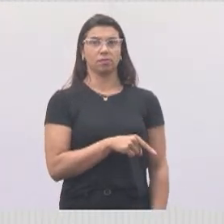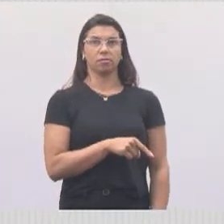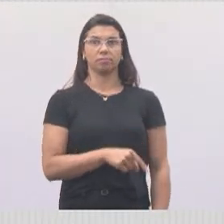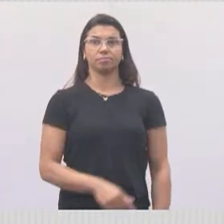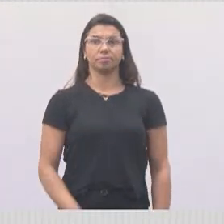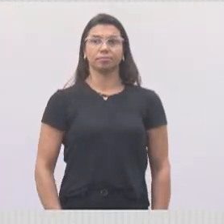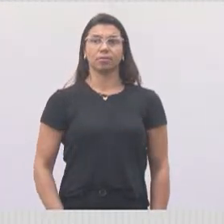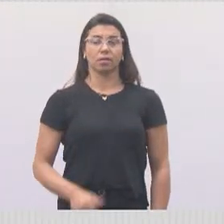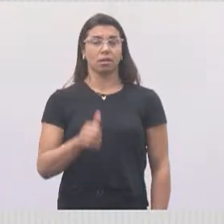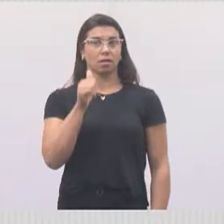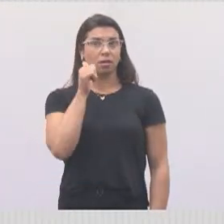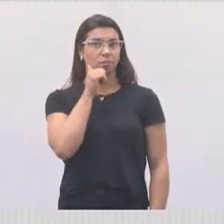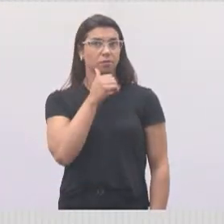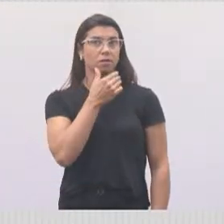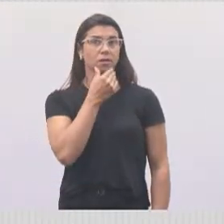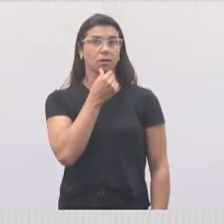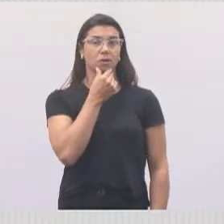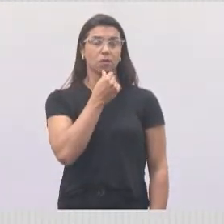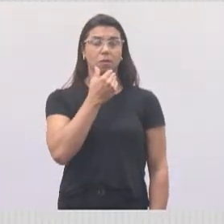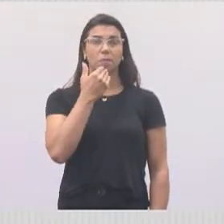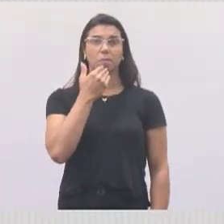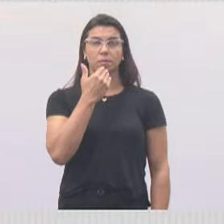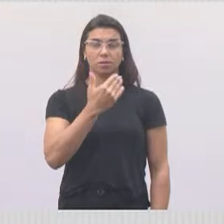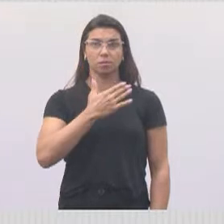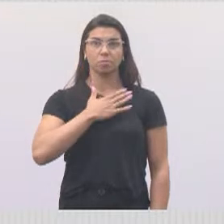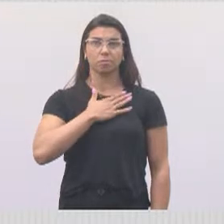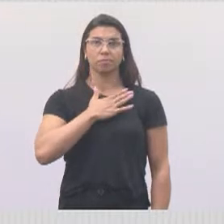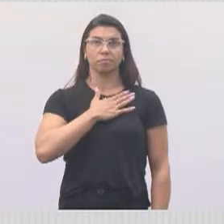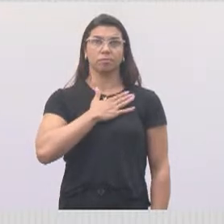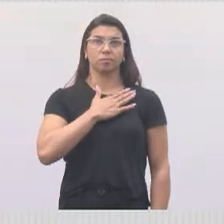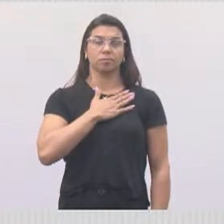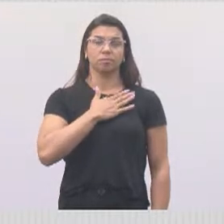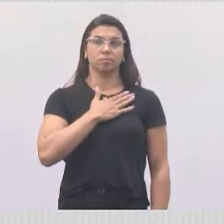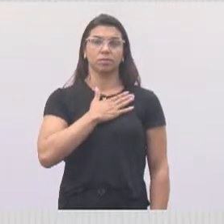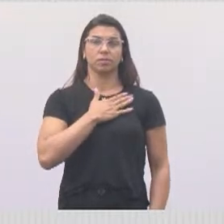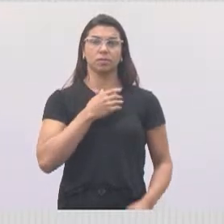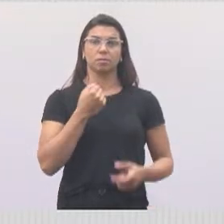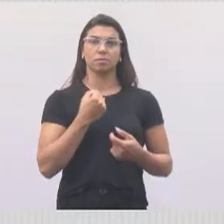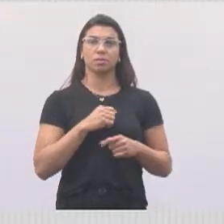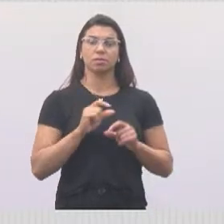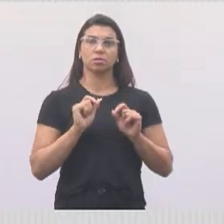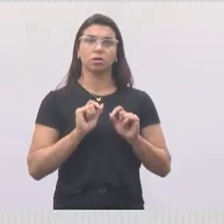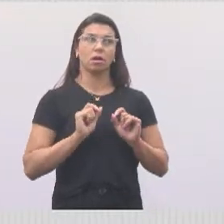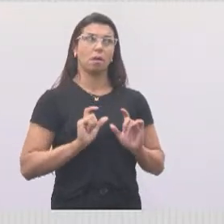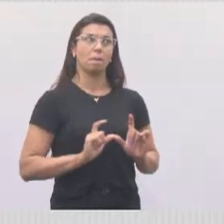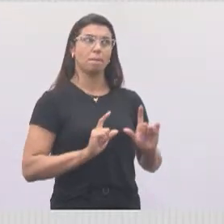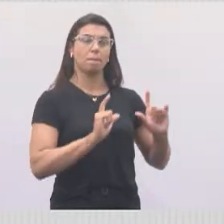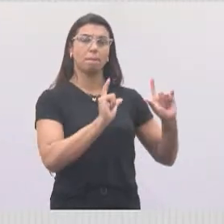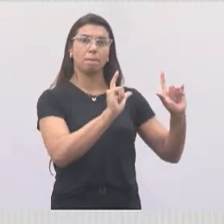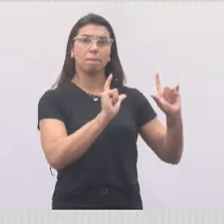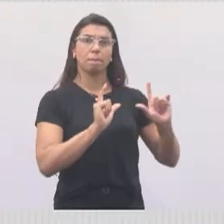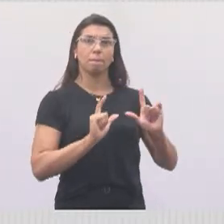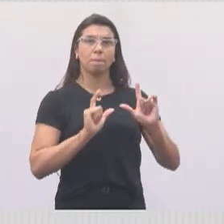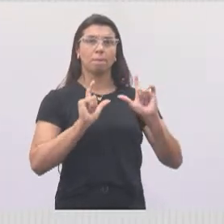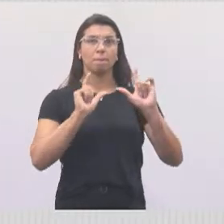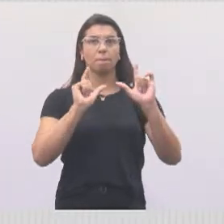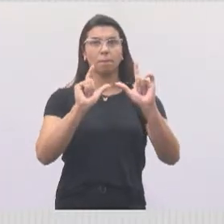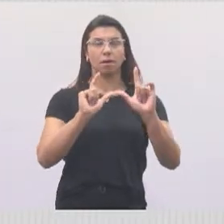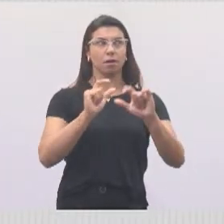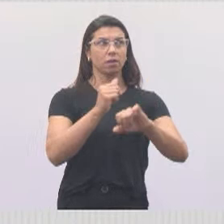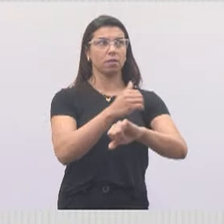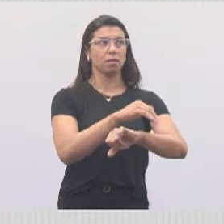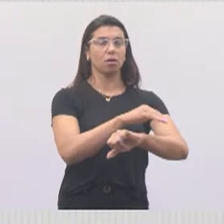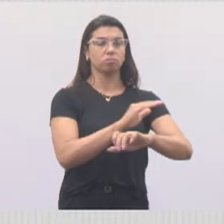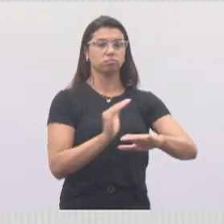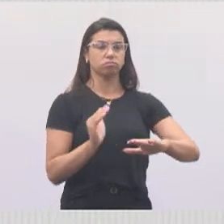A dona Benson Marques tinha solicitado para nós colocar placas de rua sem saída,